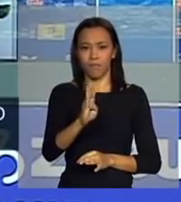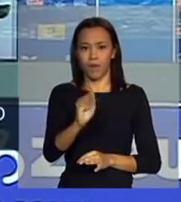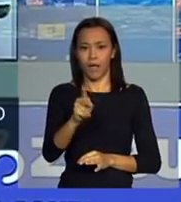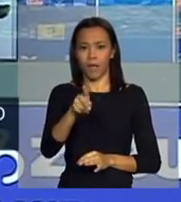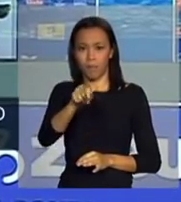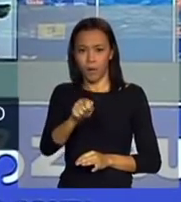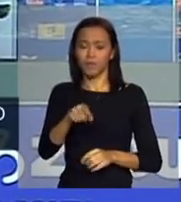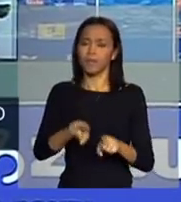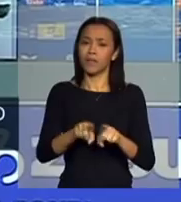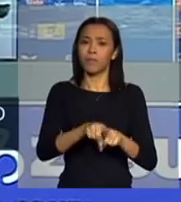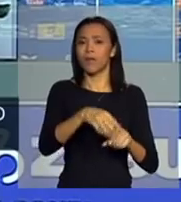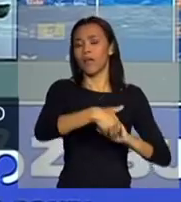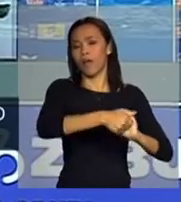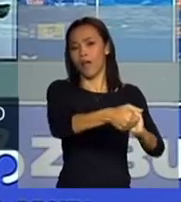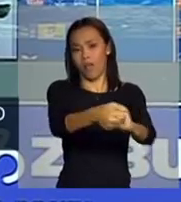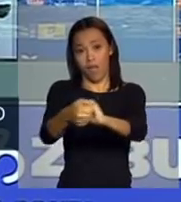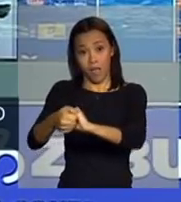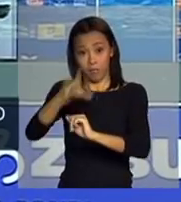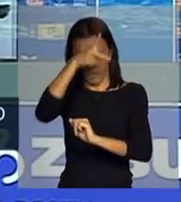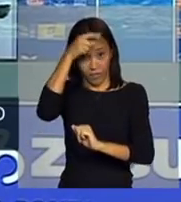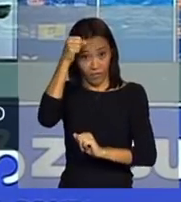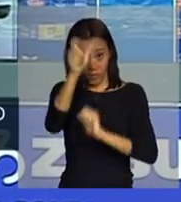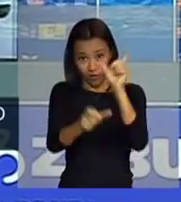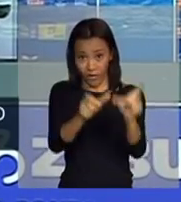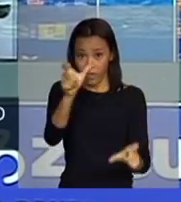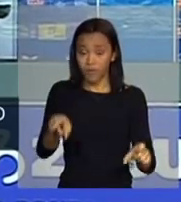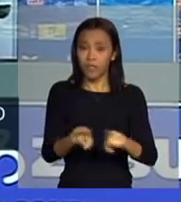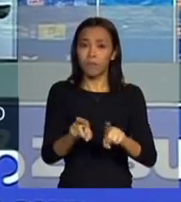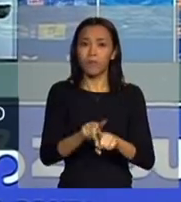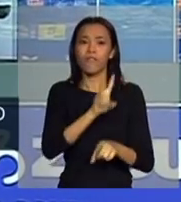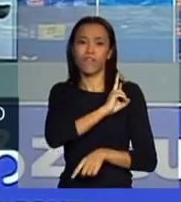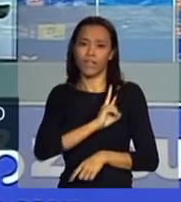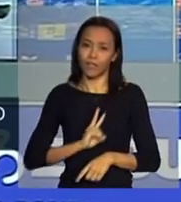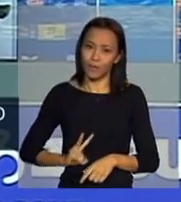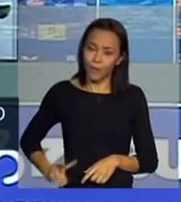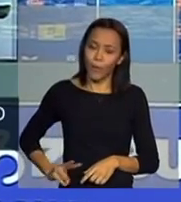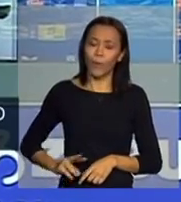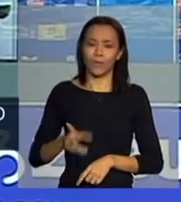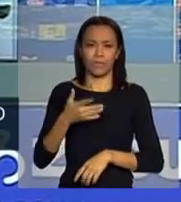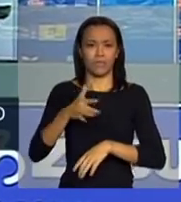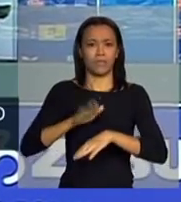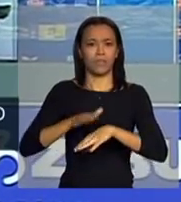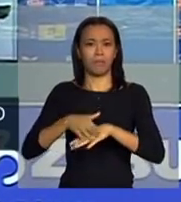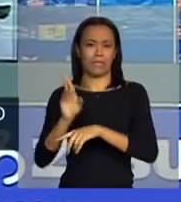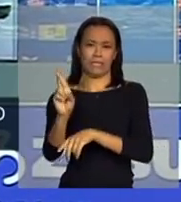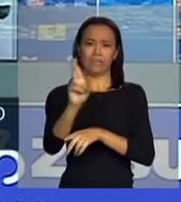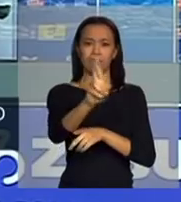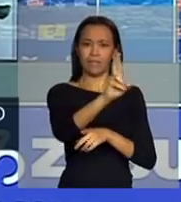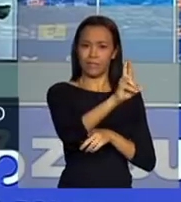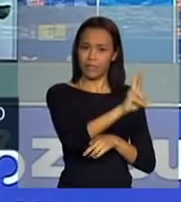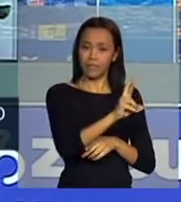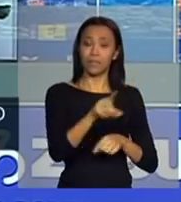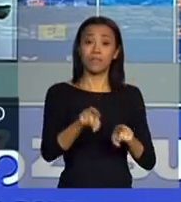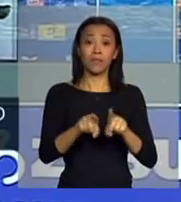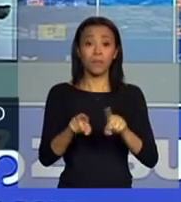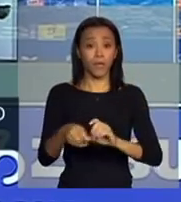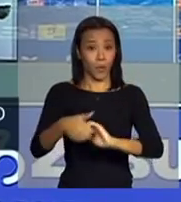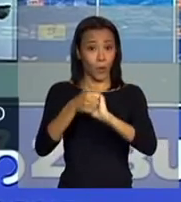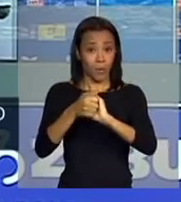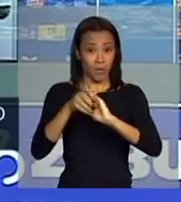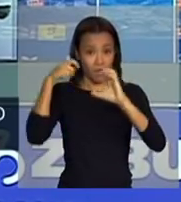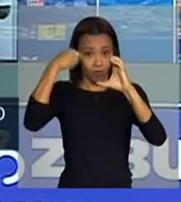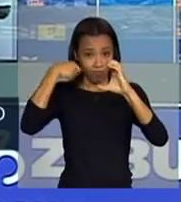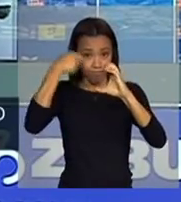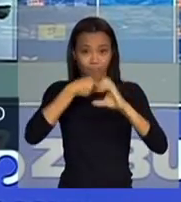senhores prefeitos, os senhores vereadores, cumprimentar as lideranças presentes, cumprimentar a imprensa